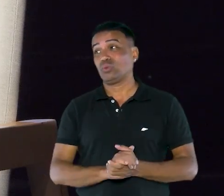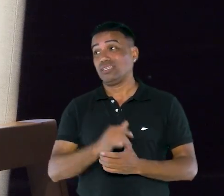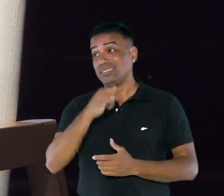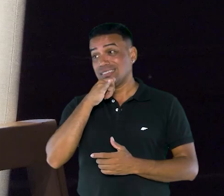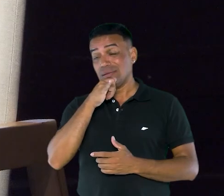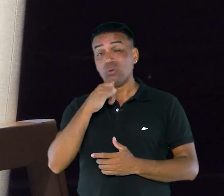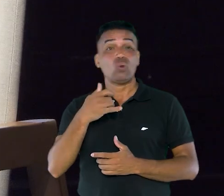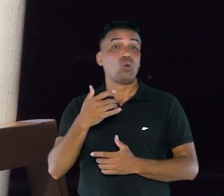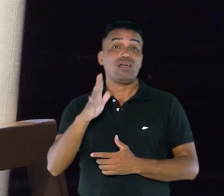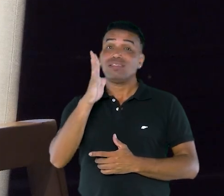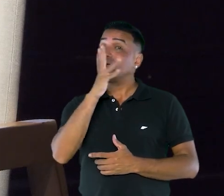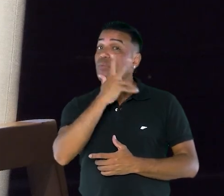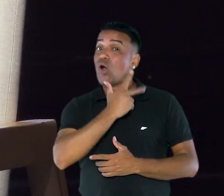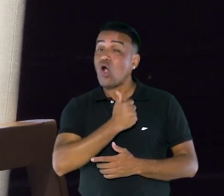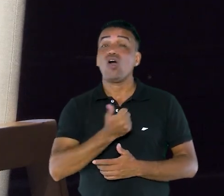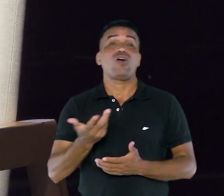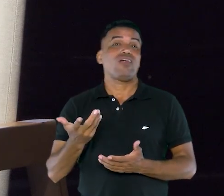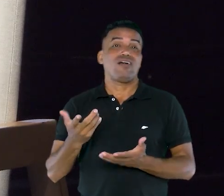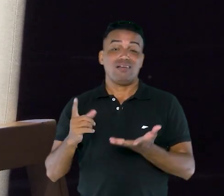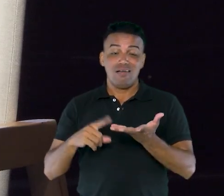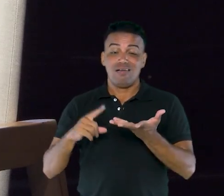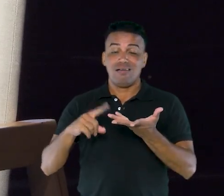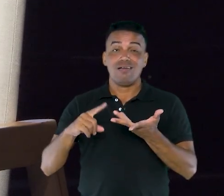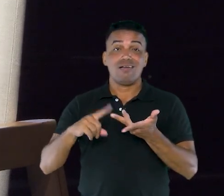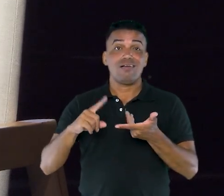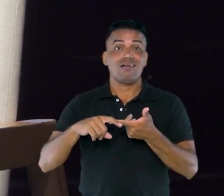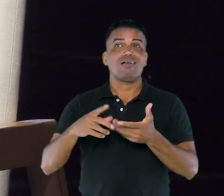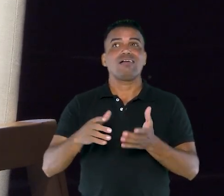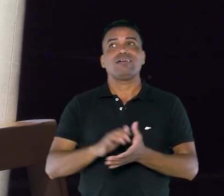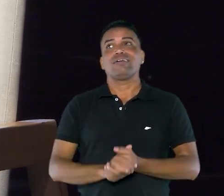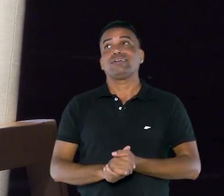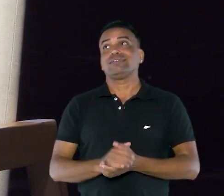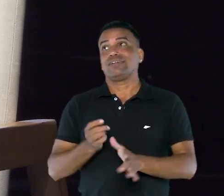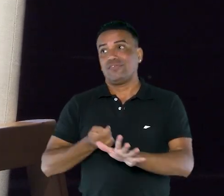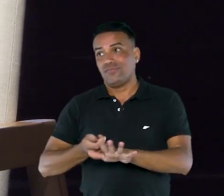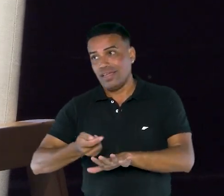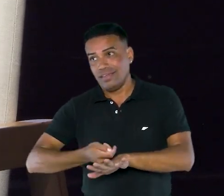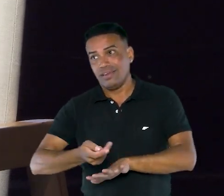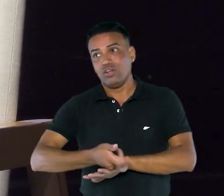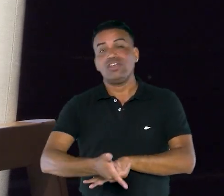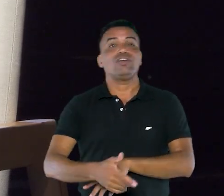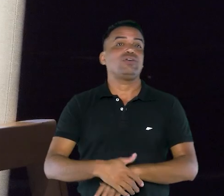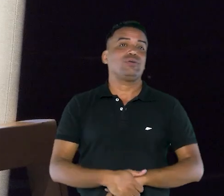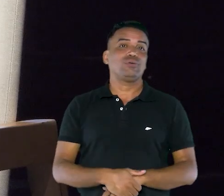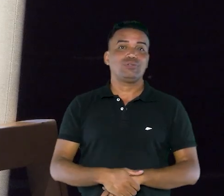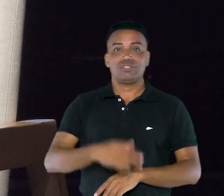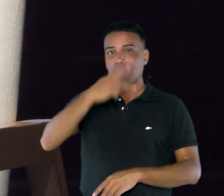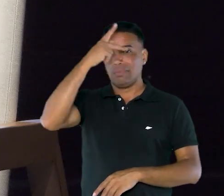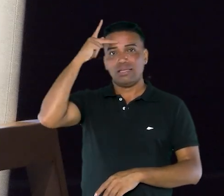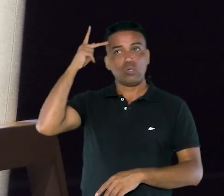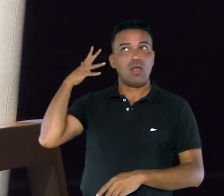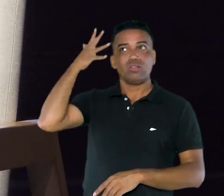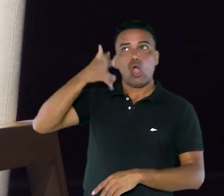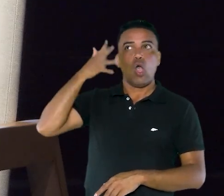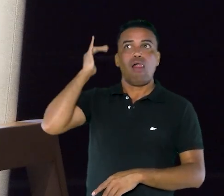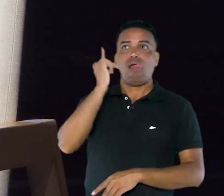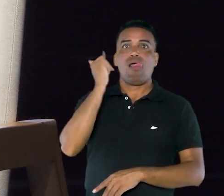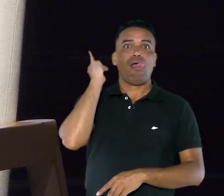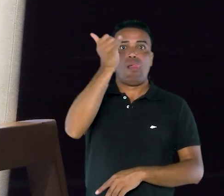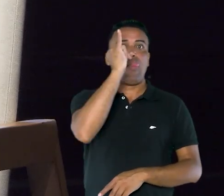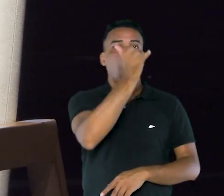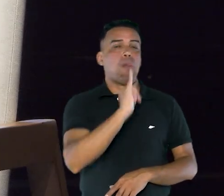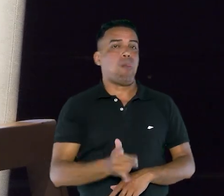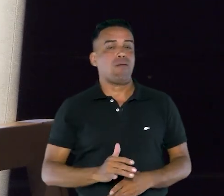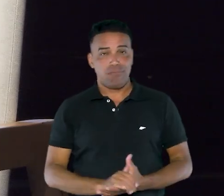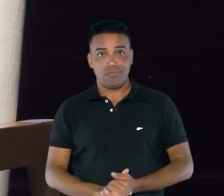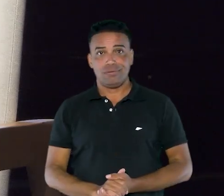a se impor diante desse conjunto de fake news e narrativas louquíssimas que aparecem sobre